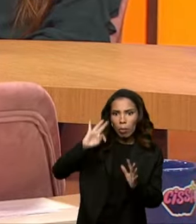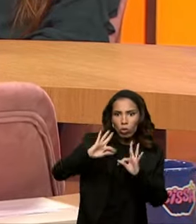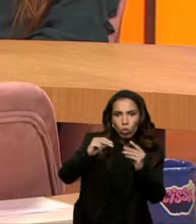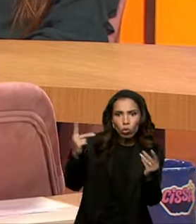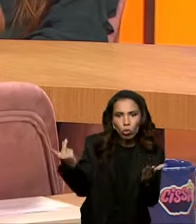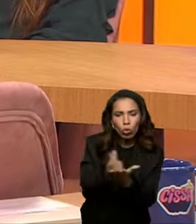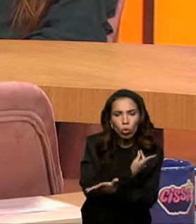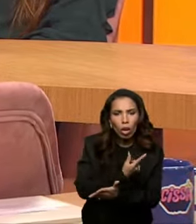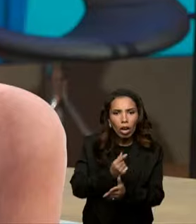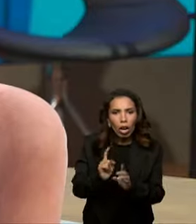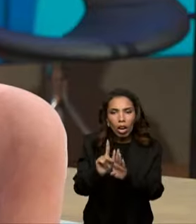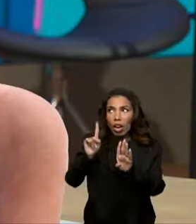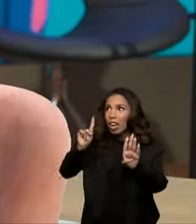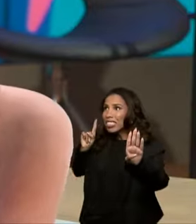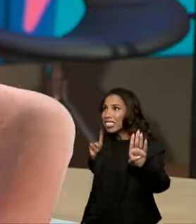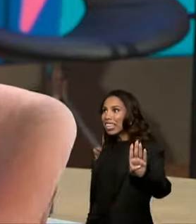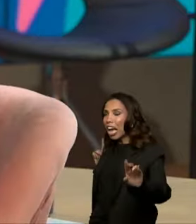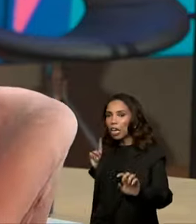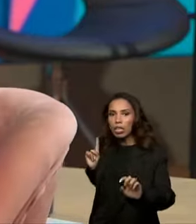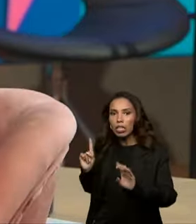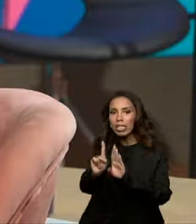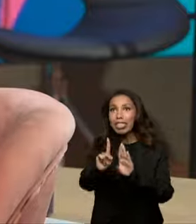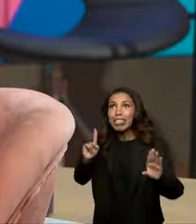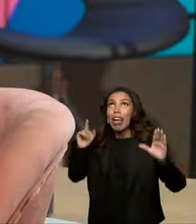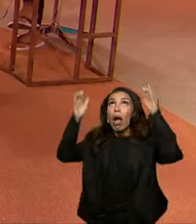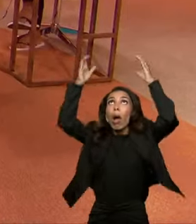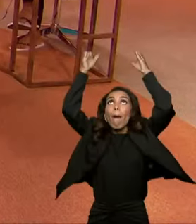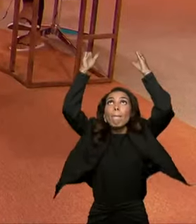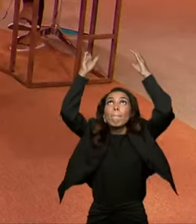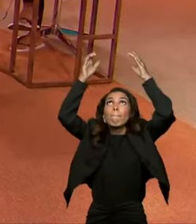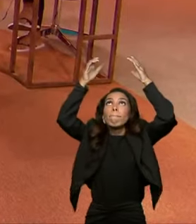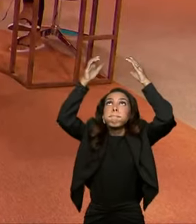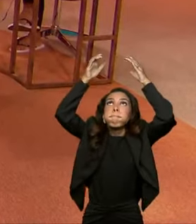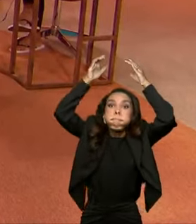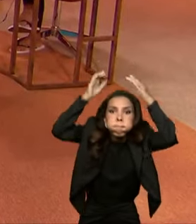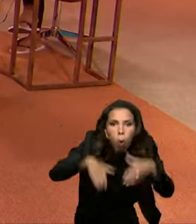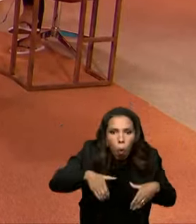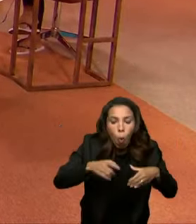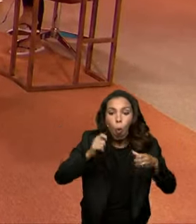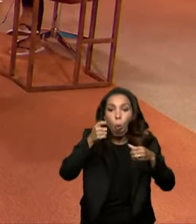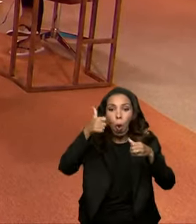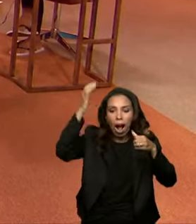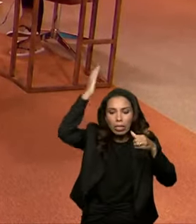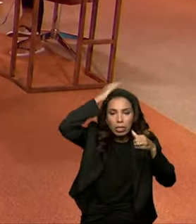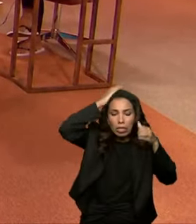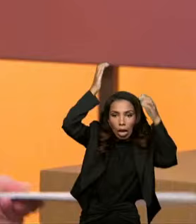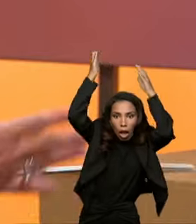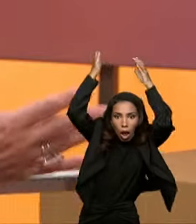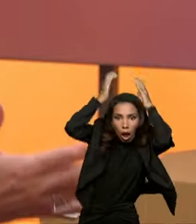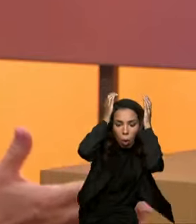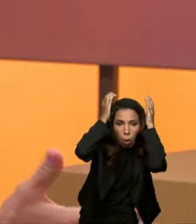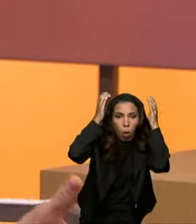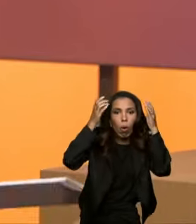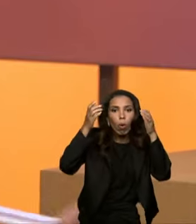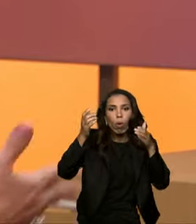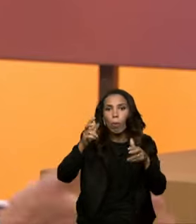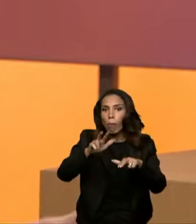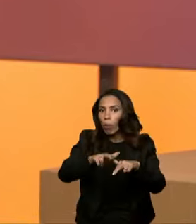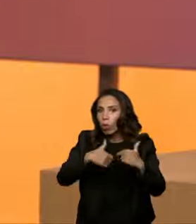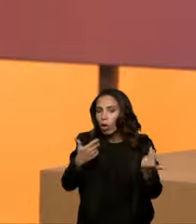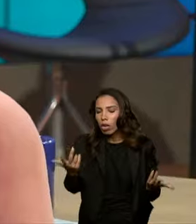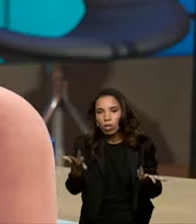no palco. Eu saí de cena, me cai um refletor de um tamanho que ia cair na minha cabeça. começando o espetáculo assim. Por isso é isso, gente.